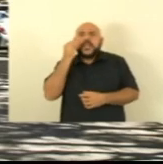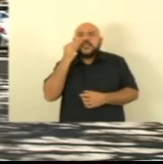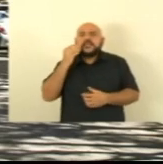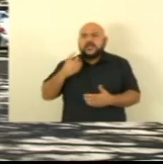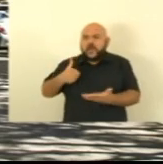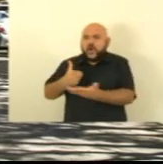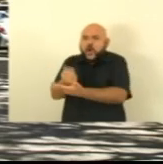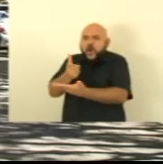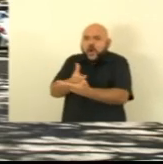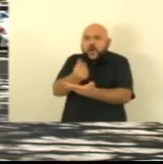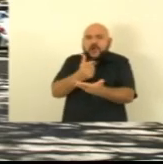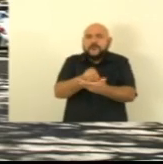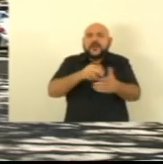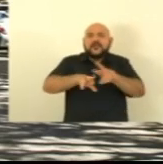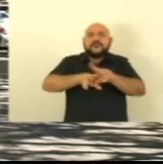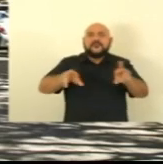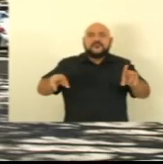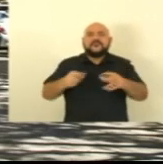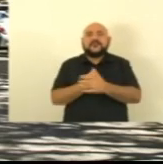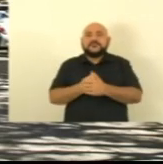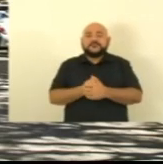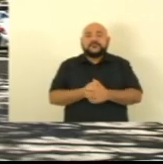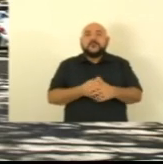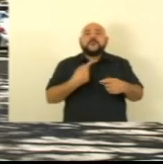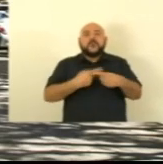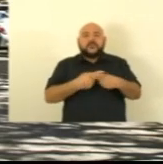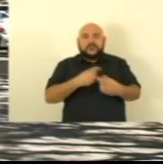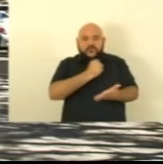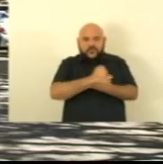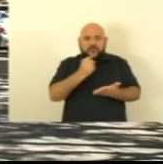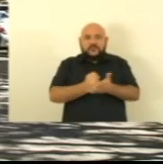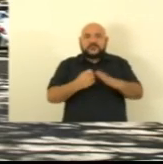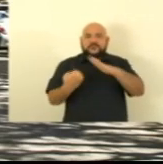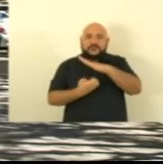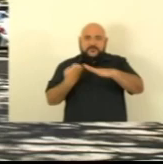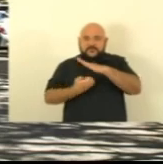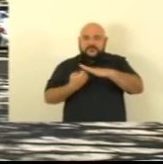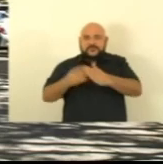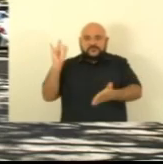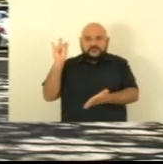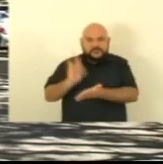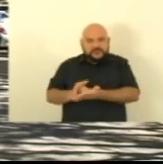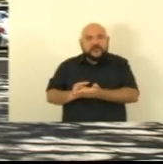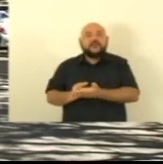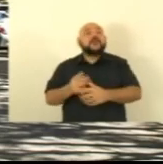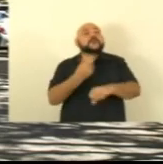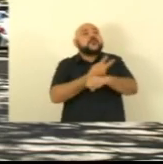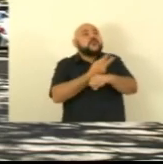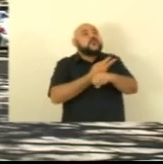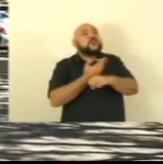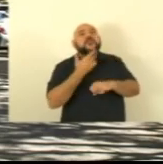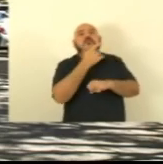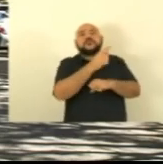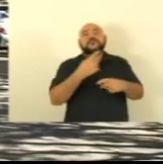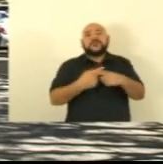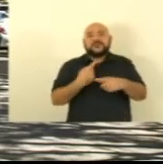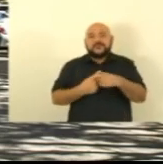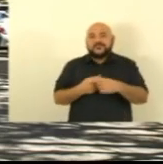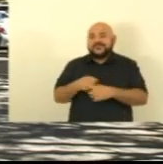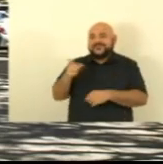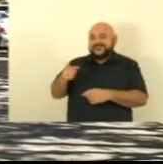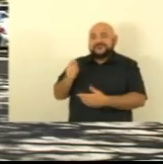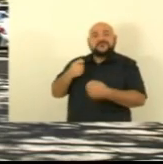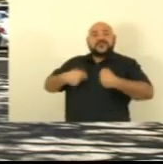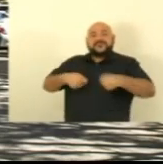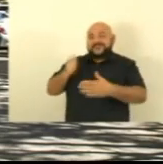diferentes do que elas já têm contrato original, uma vez que ela está devendo e as empresas não estão fornecendo